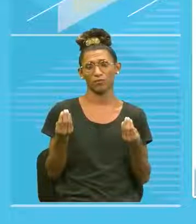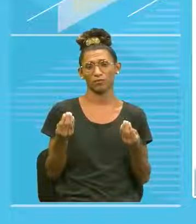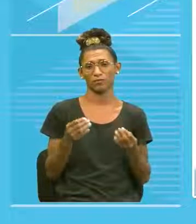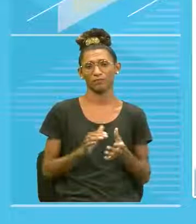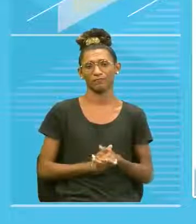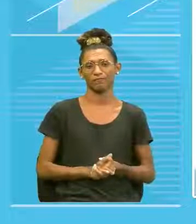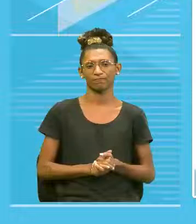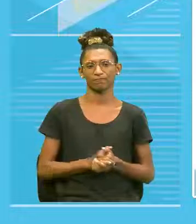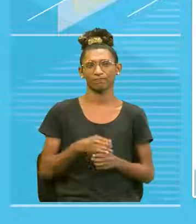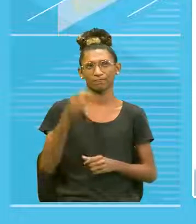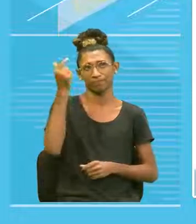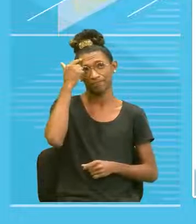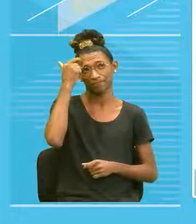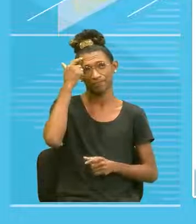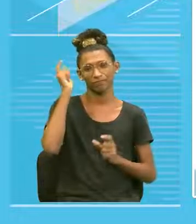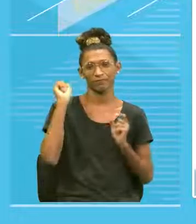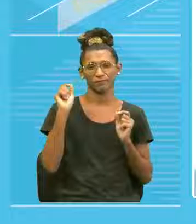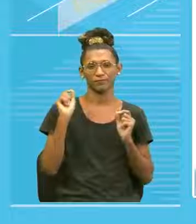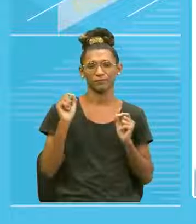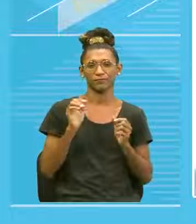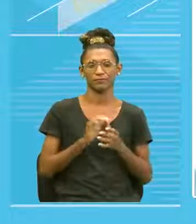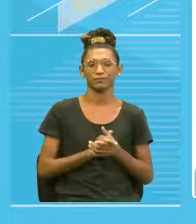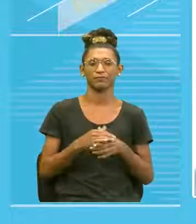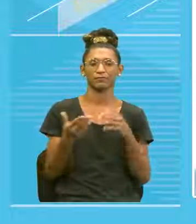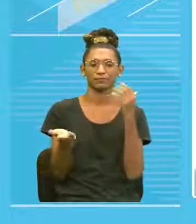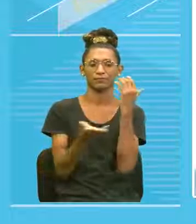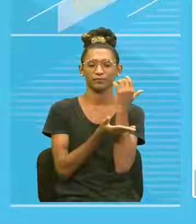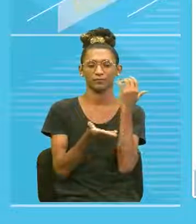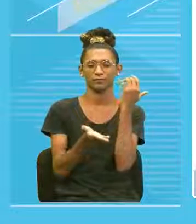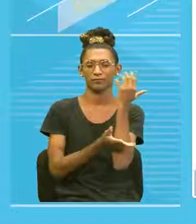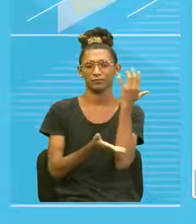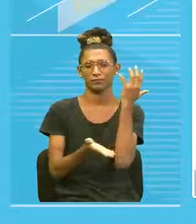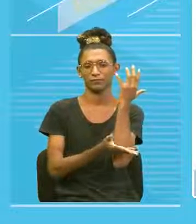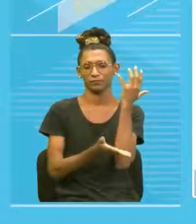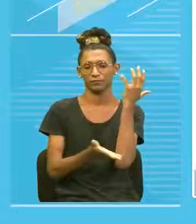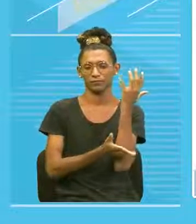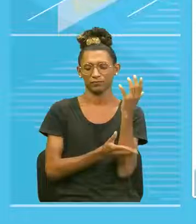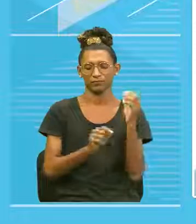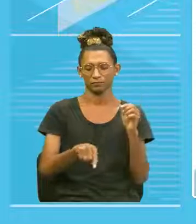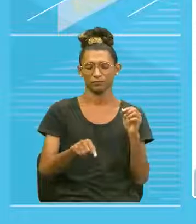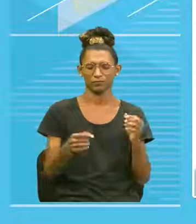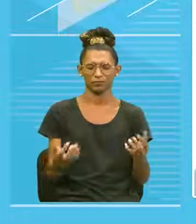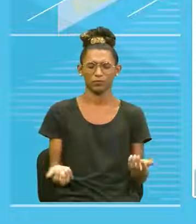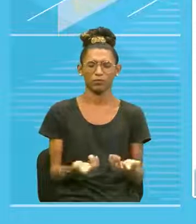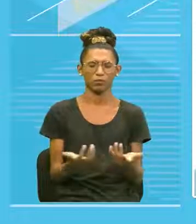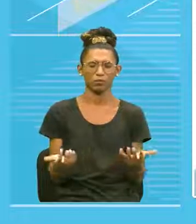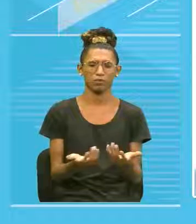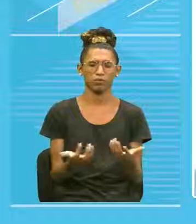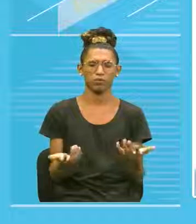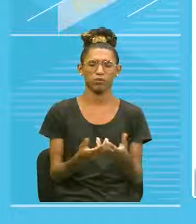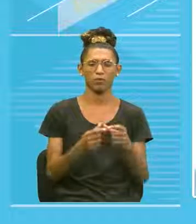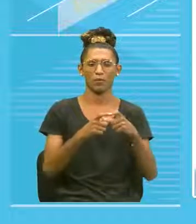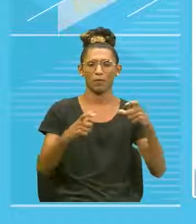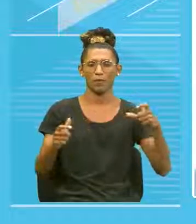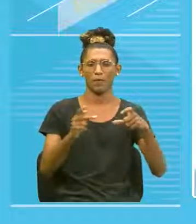e qual é a saída se a lenha o carvão